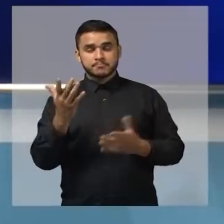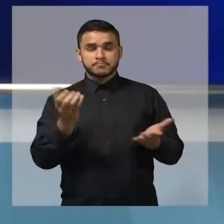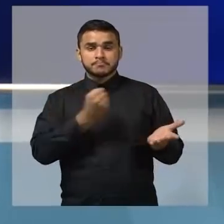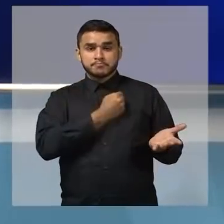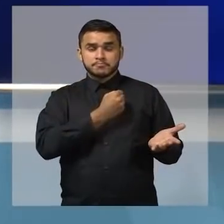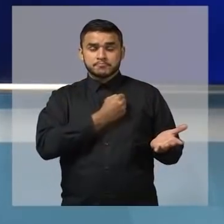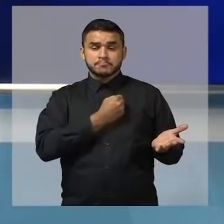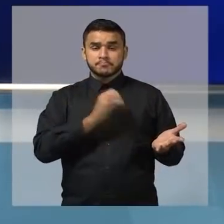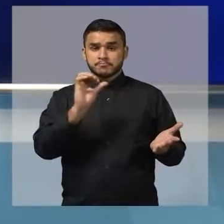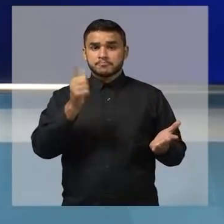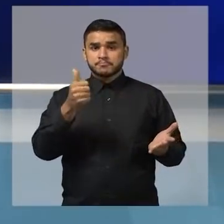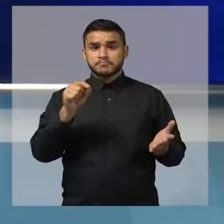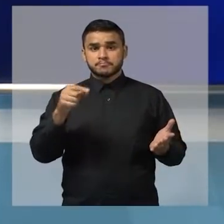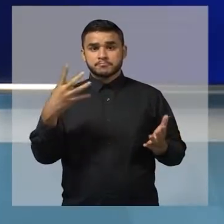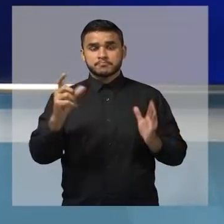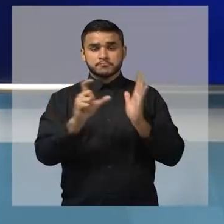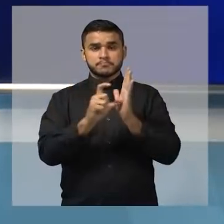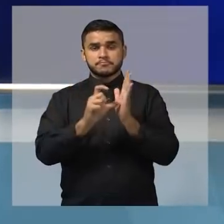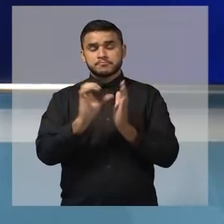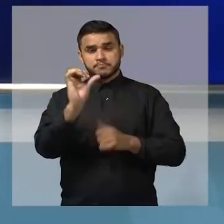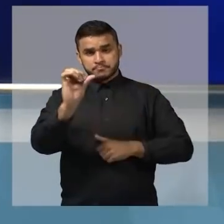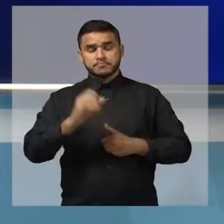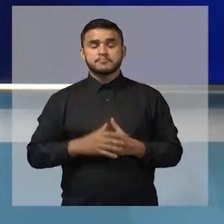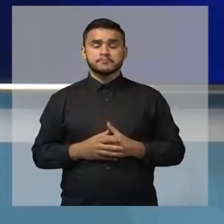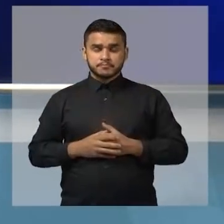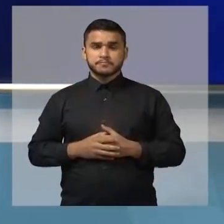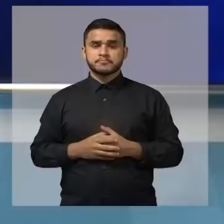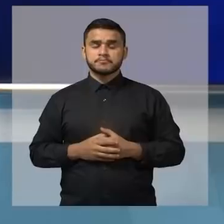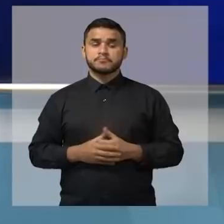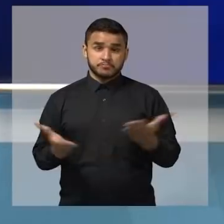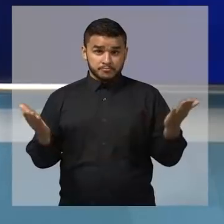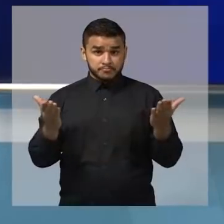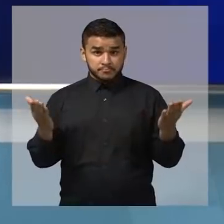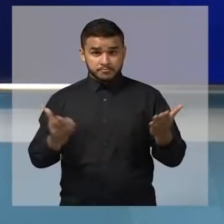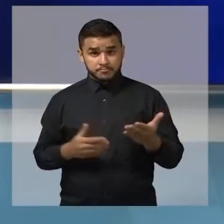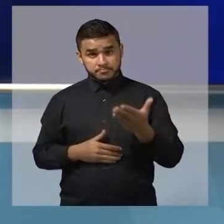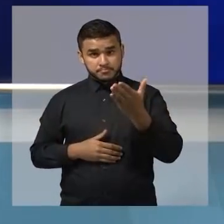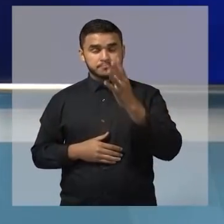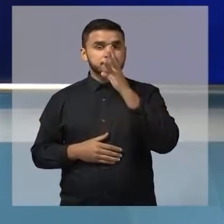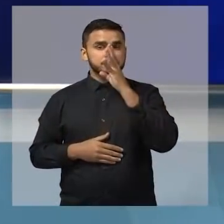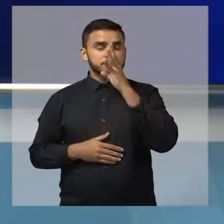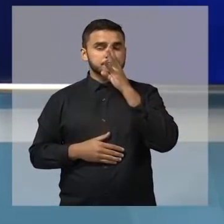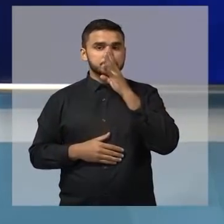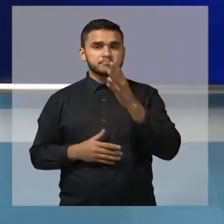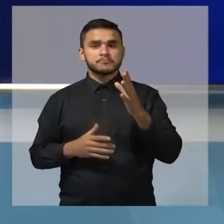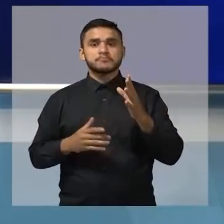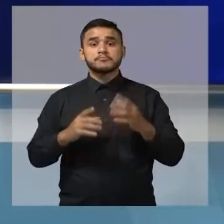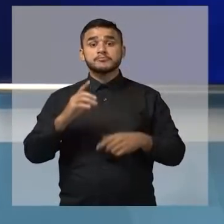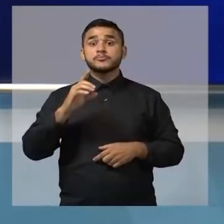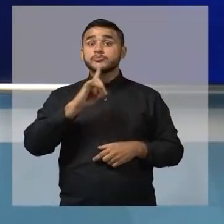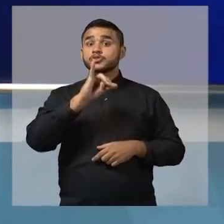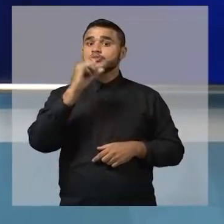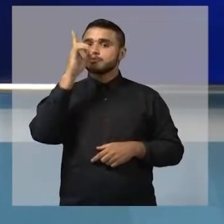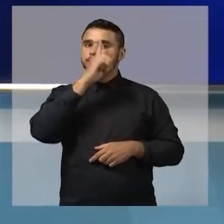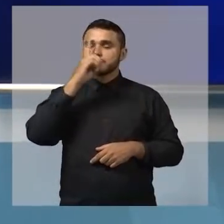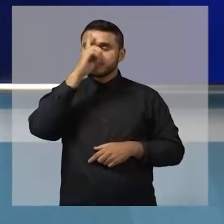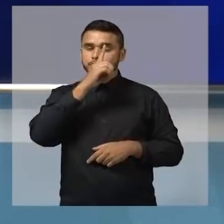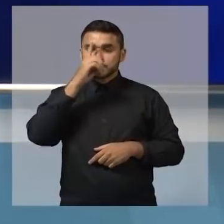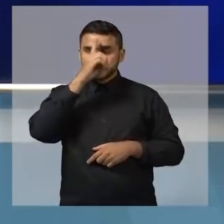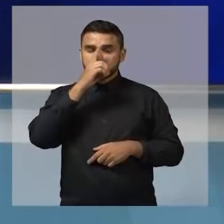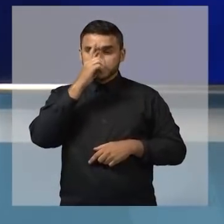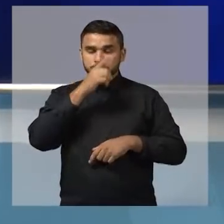digital. Lembrando ao assinante que o programa vai ao ar originalmente domingo às 23 horas, com reprise às segundas e sextas-feiras às 22